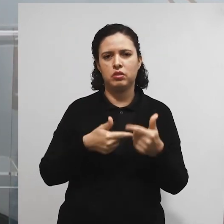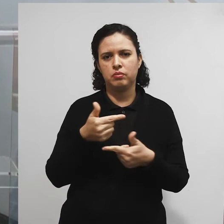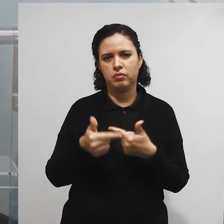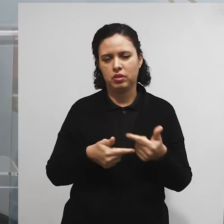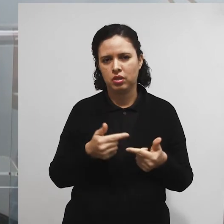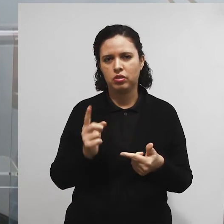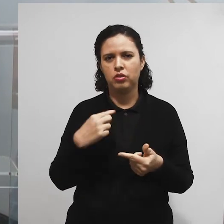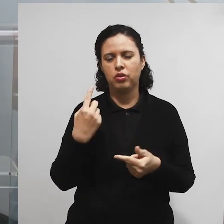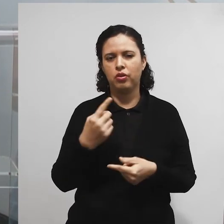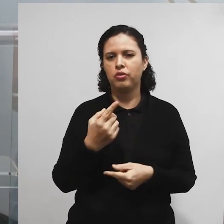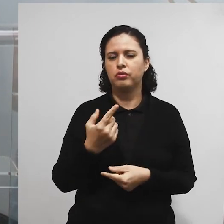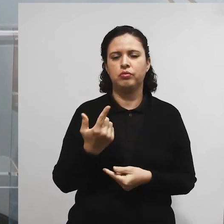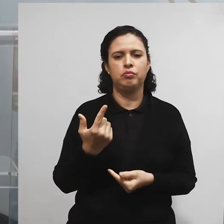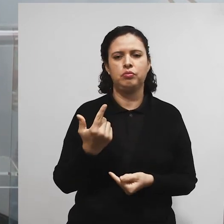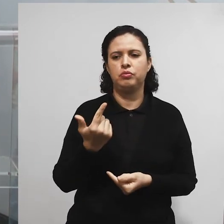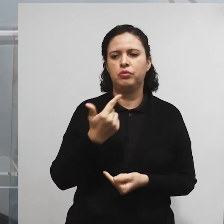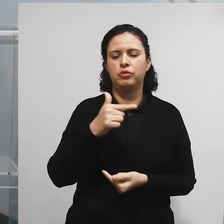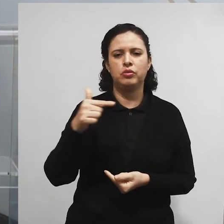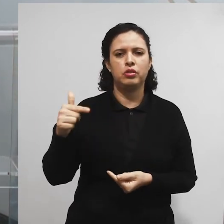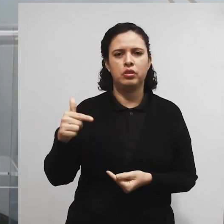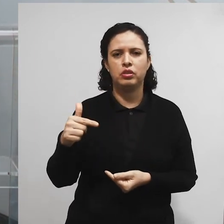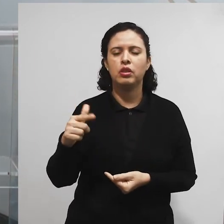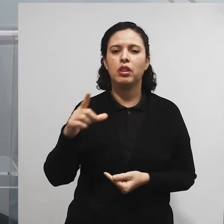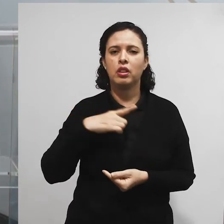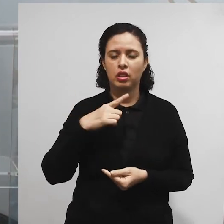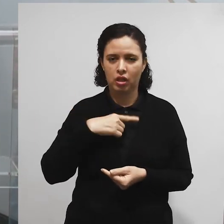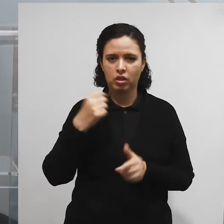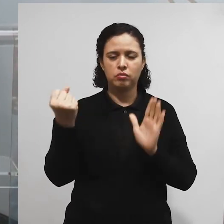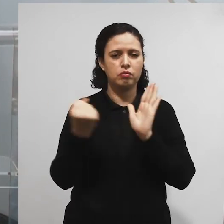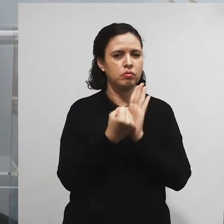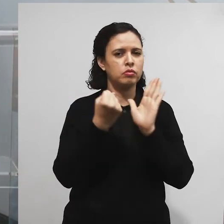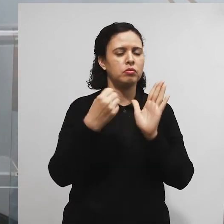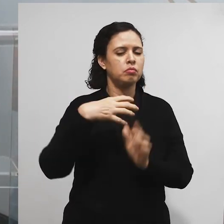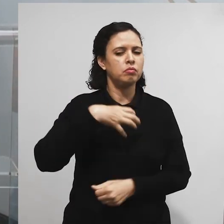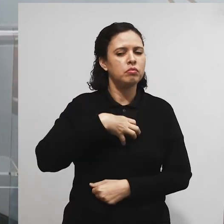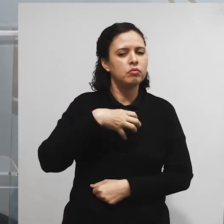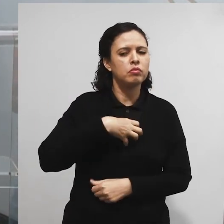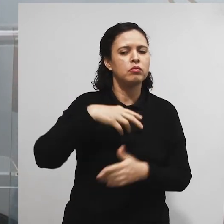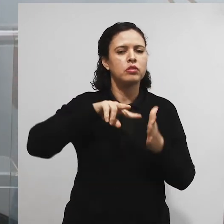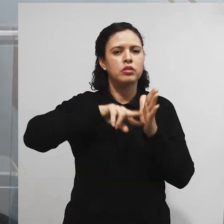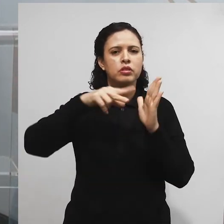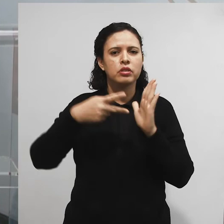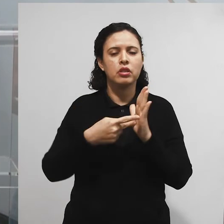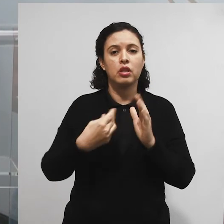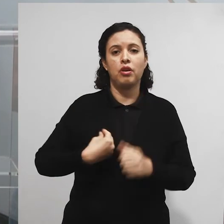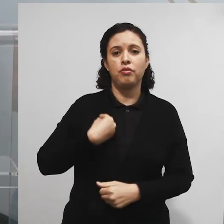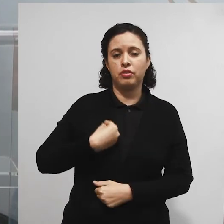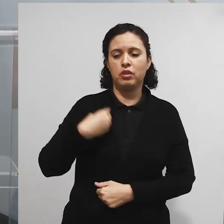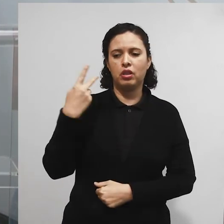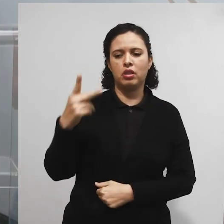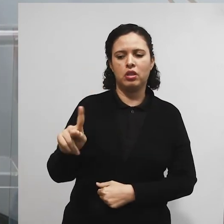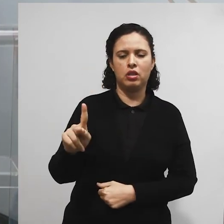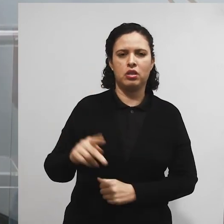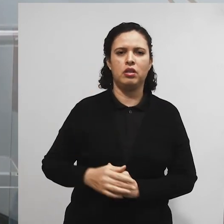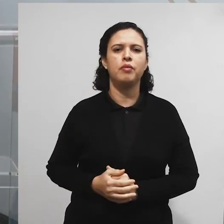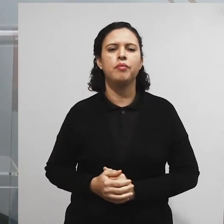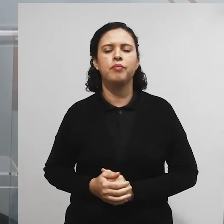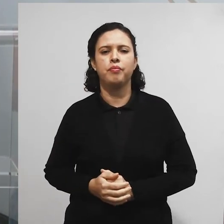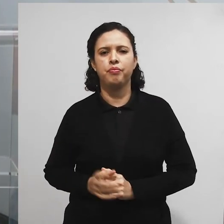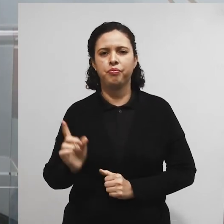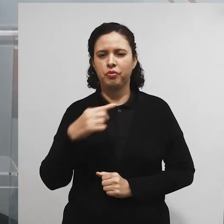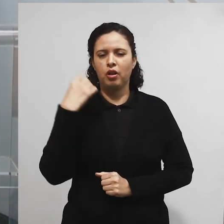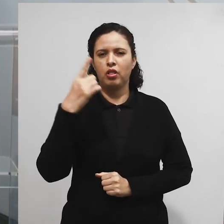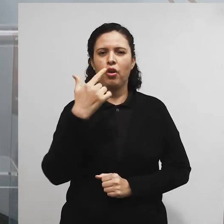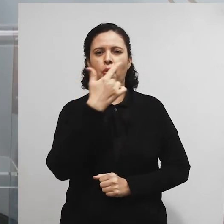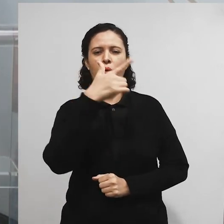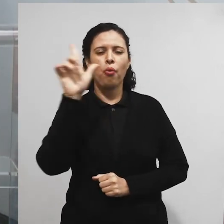coisas que nós não fazemos. Isso tem um símbolo, isso tem um sentido, isso tem um significado na vida deles, que para nós tem um outro